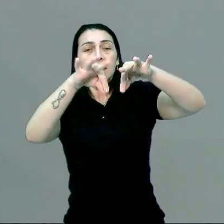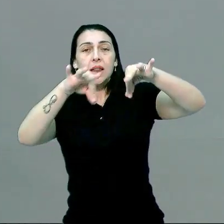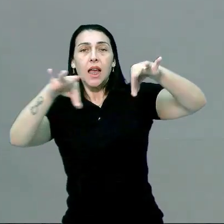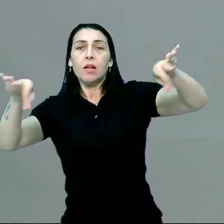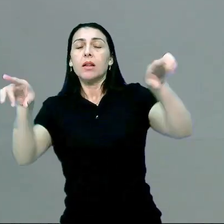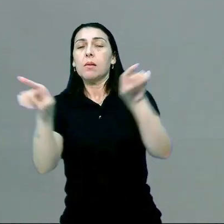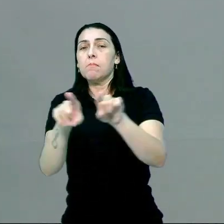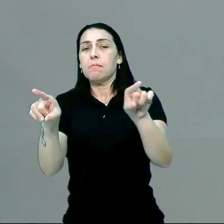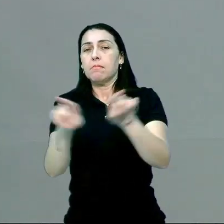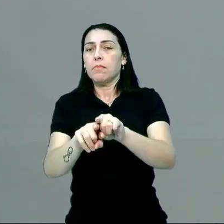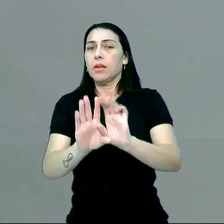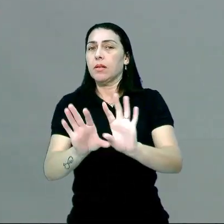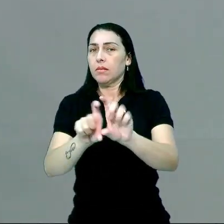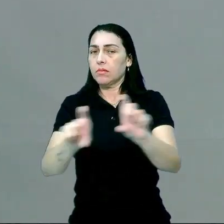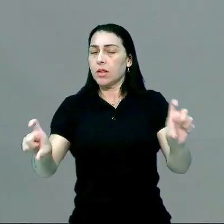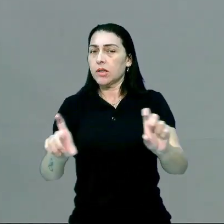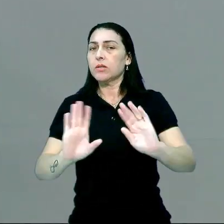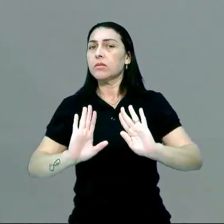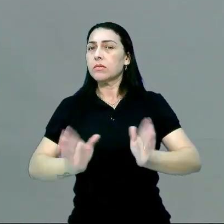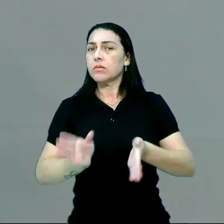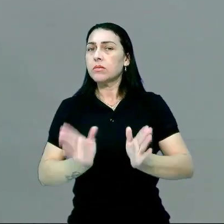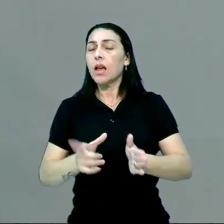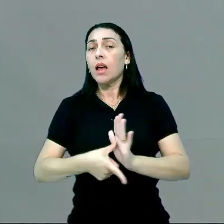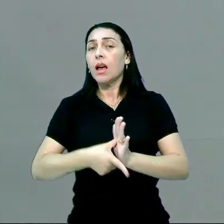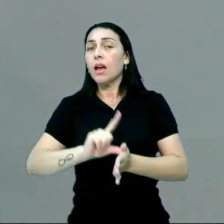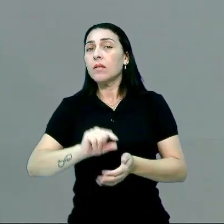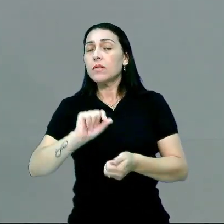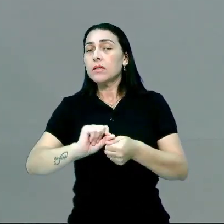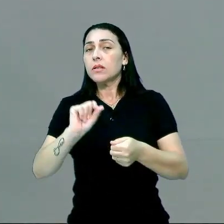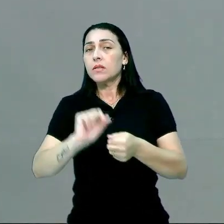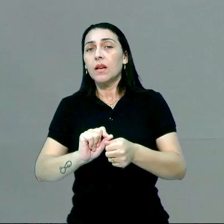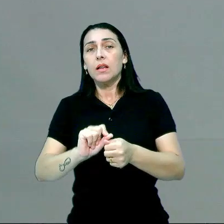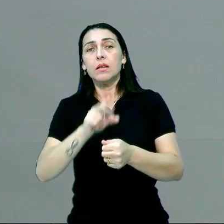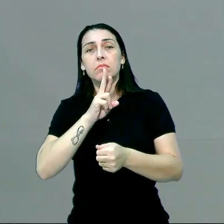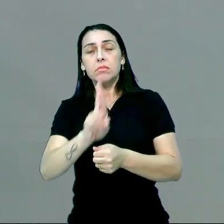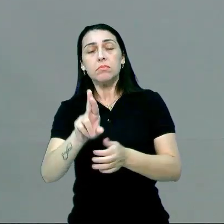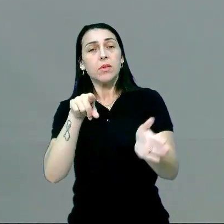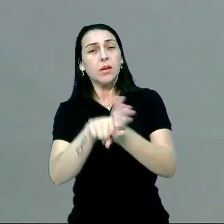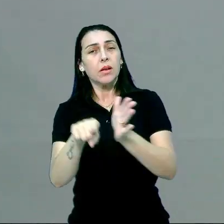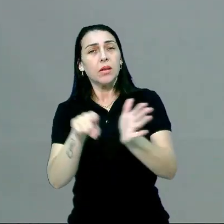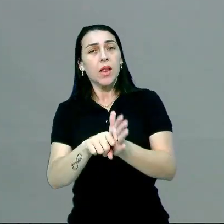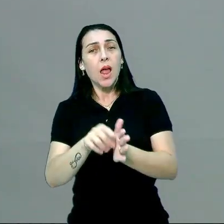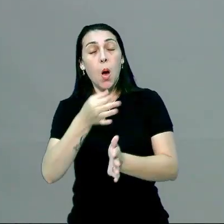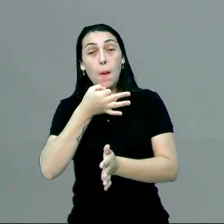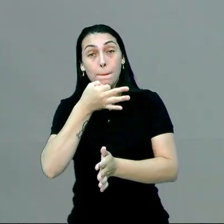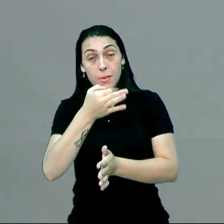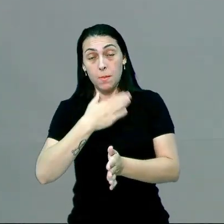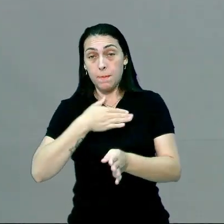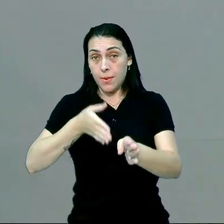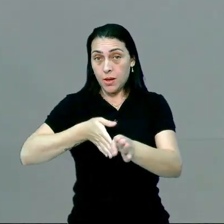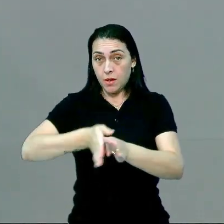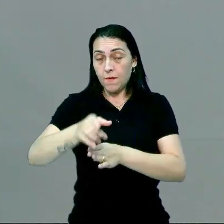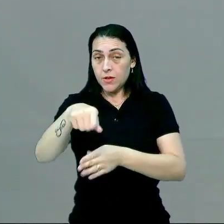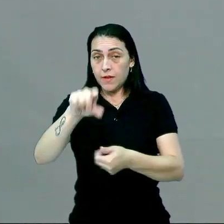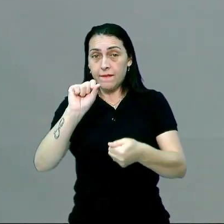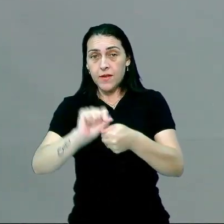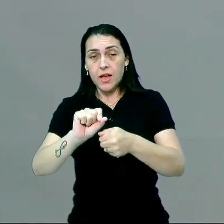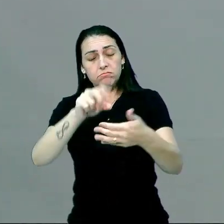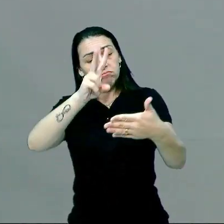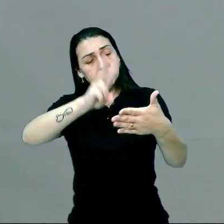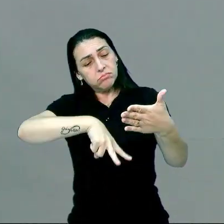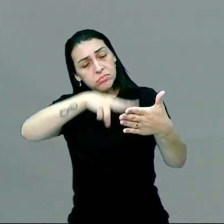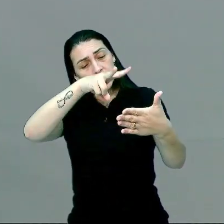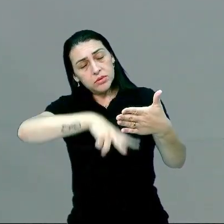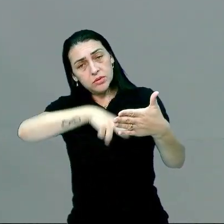da questão, gente, geralmente, antes de você fazer uma questão, eu sugiro, não é obrigatório, que você faça uma